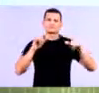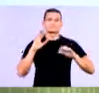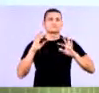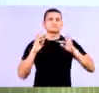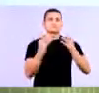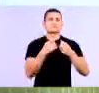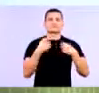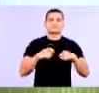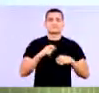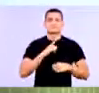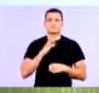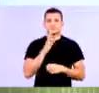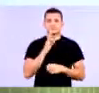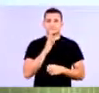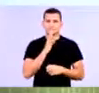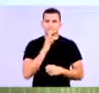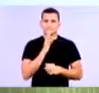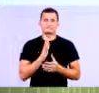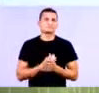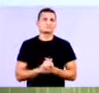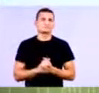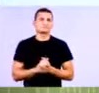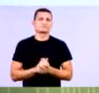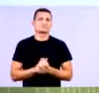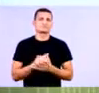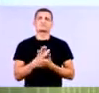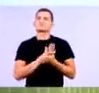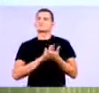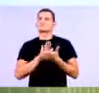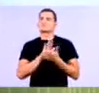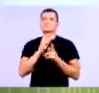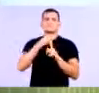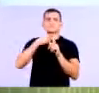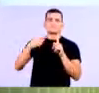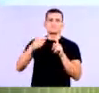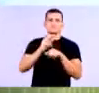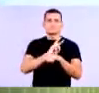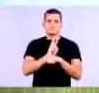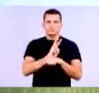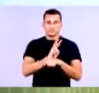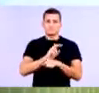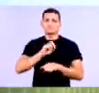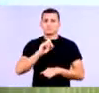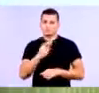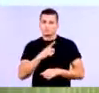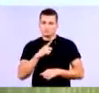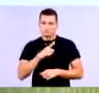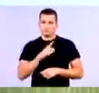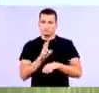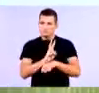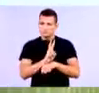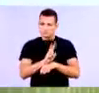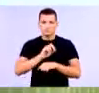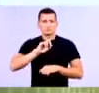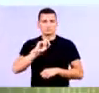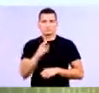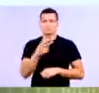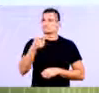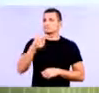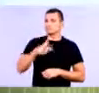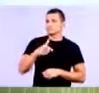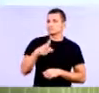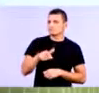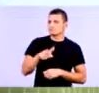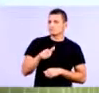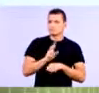conhecimento. Então, não existe meia segurança. Ou existe segurança ou não há segurança. Faça